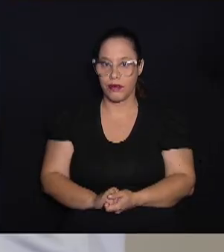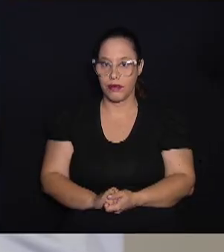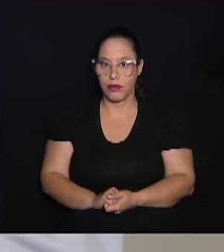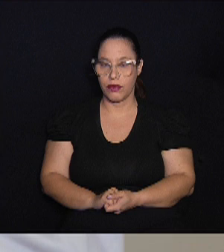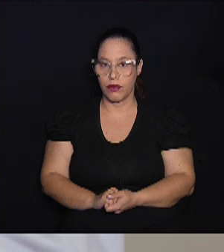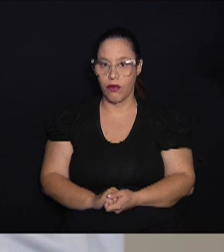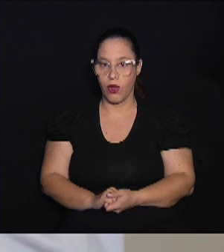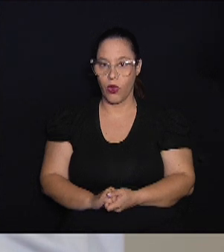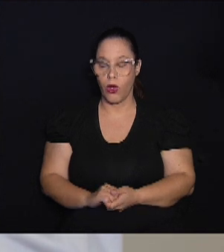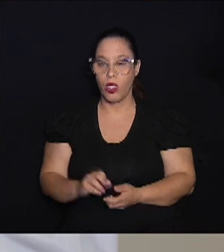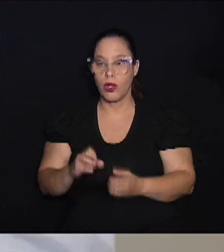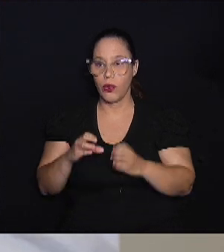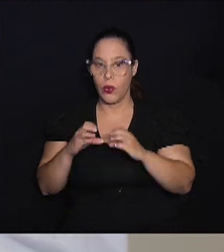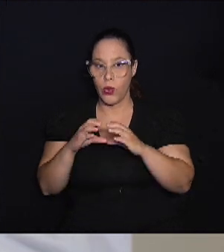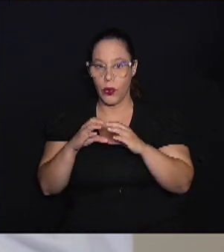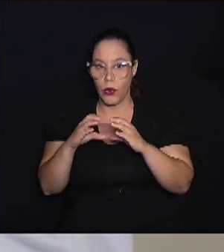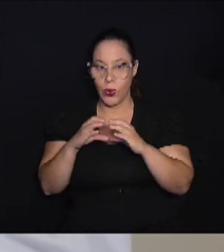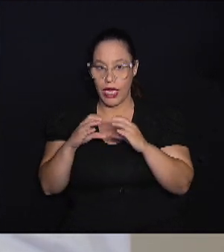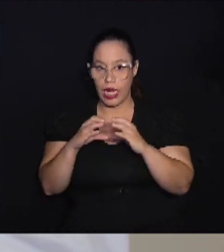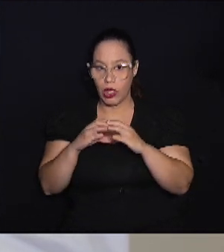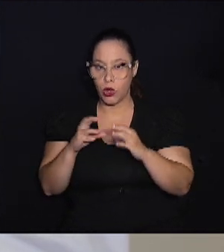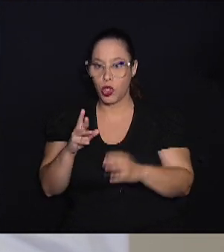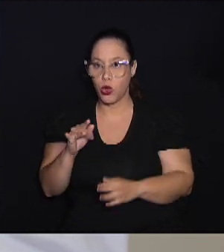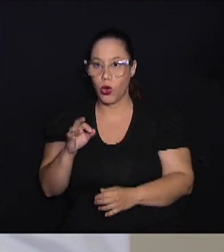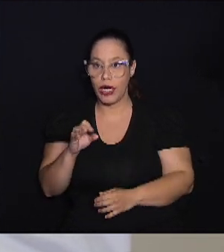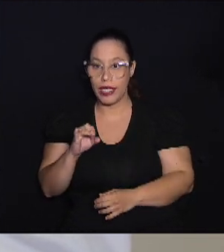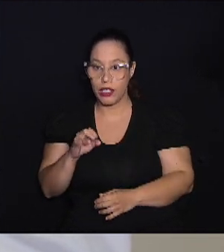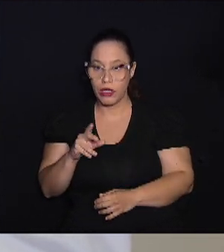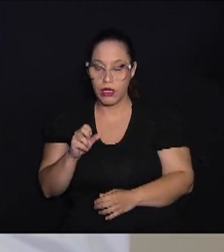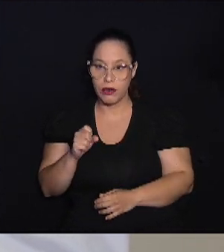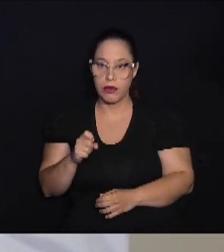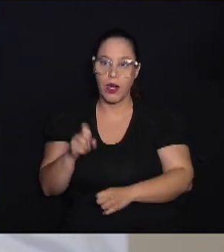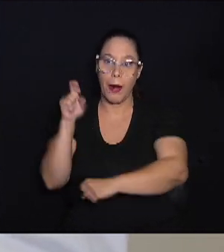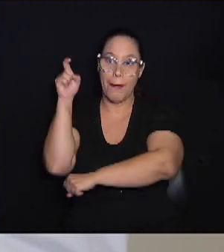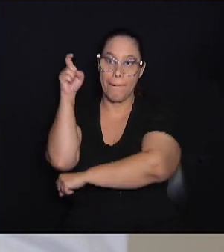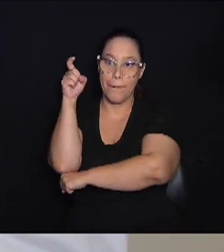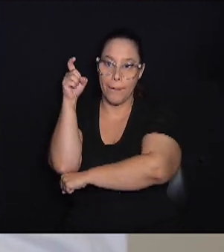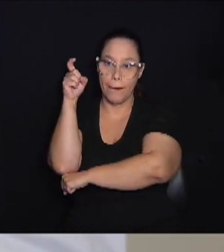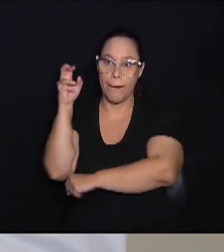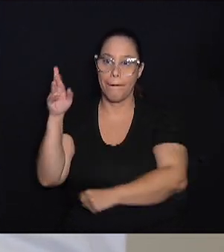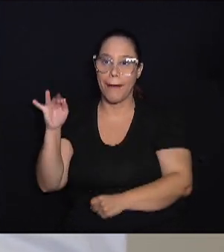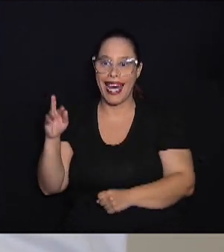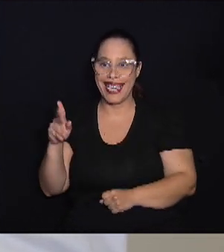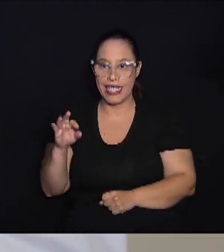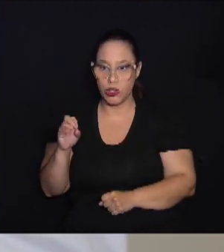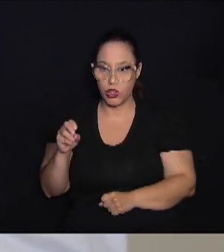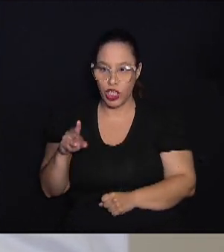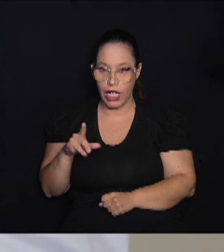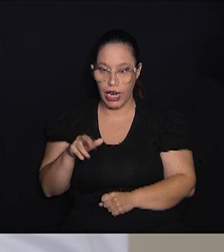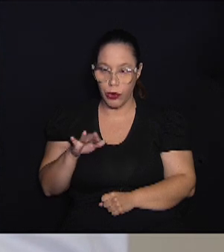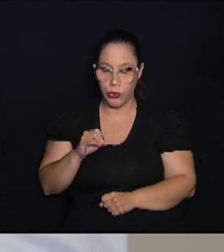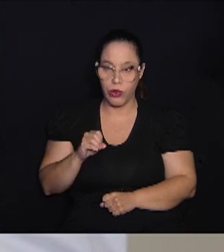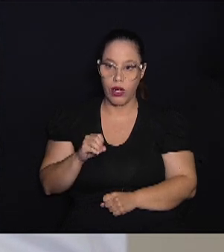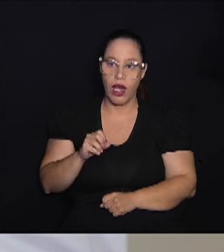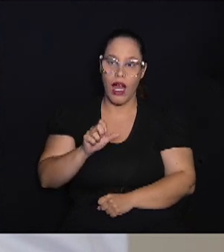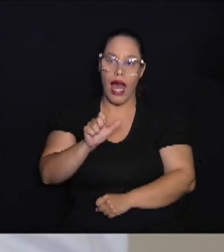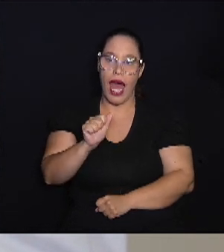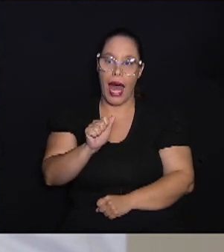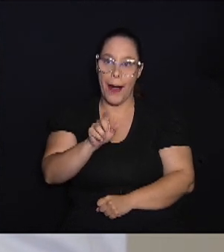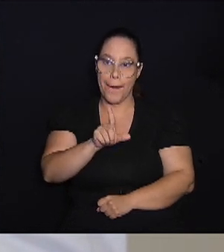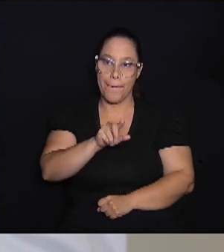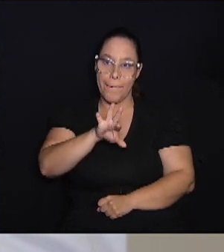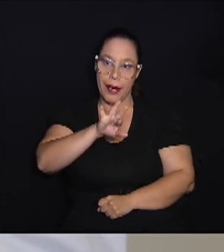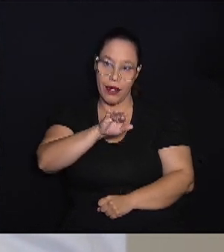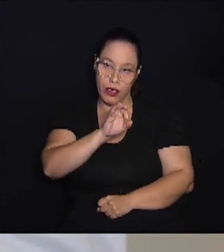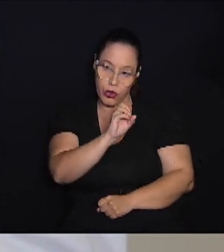O Centro de Oncologia Campinas fica localizado no Barão Geraldo, na rua Alberto de Salvo,